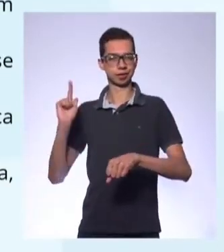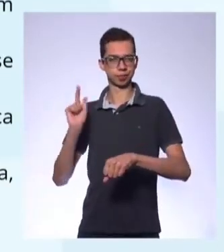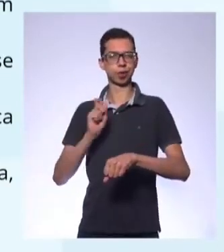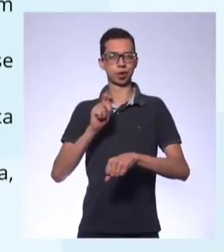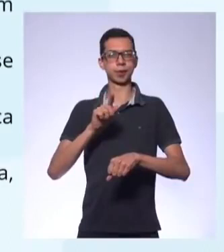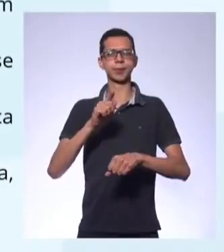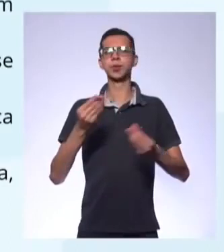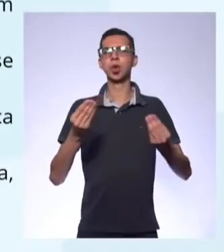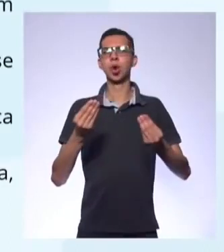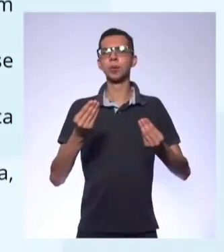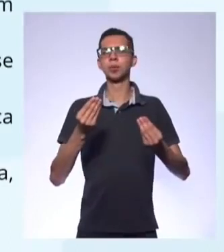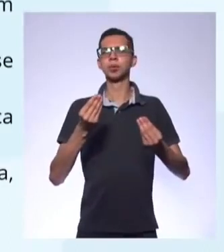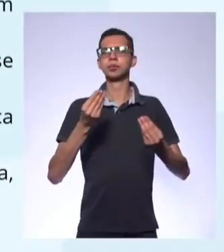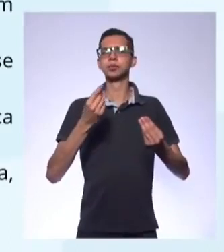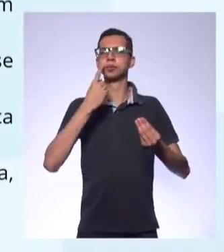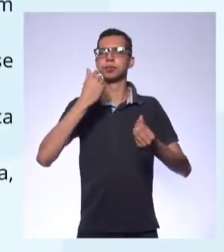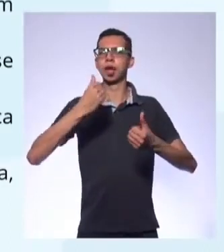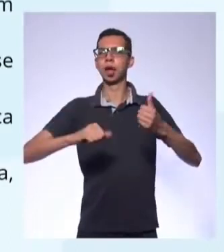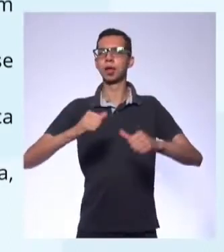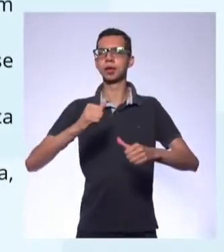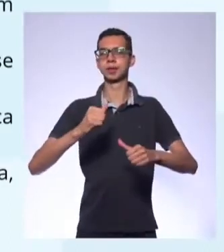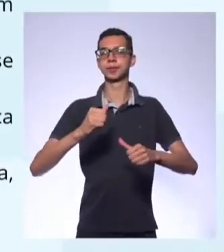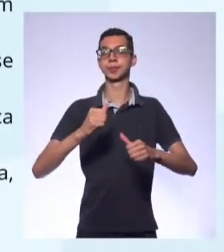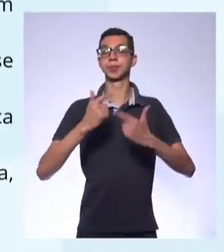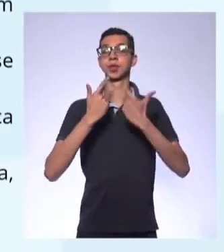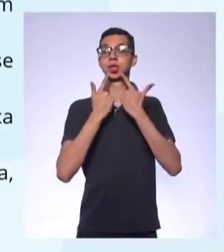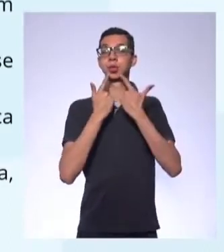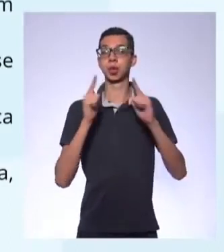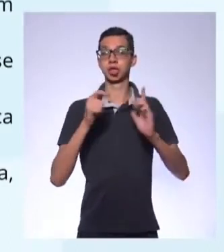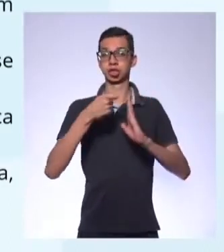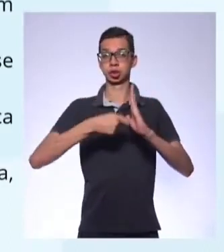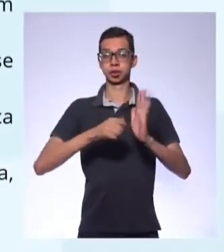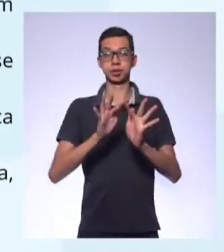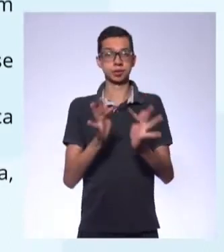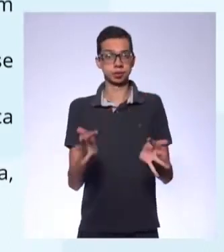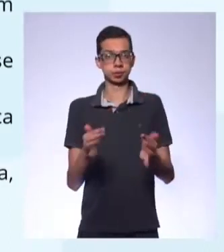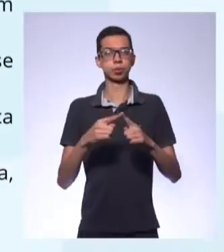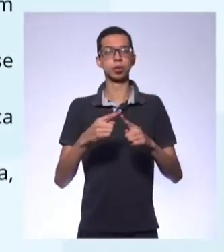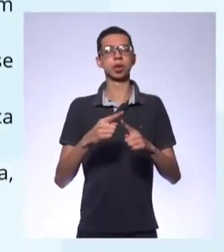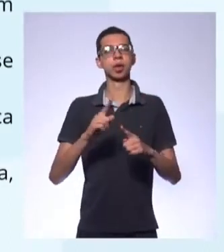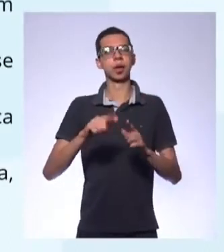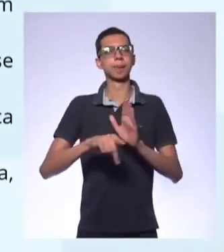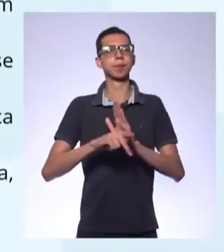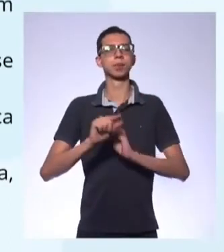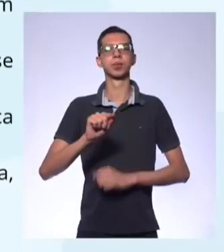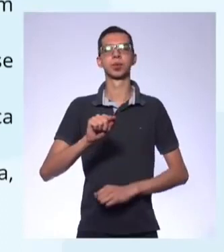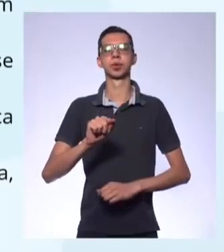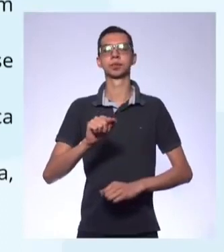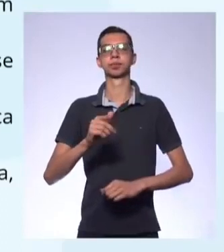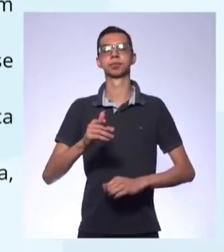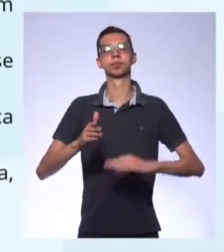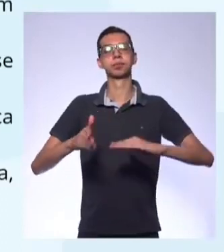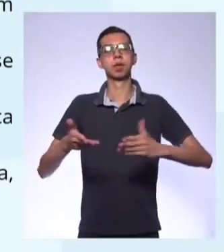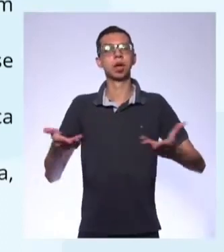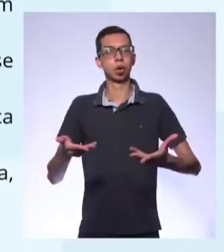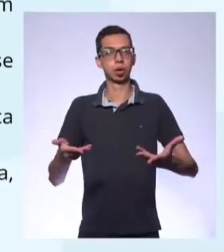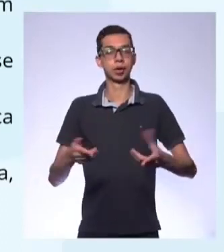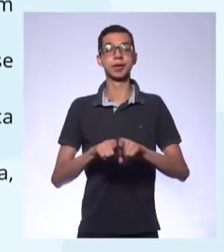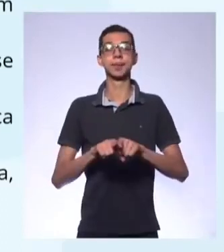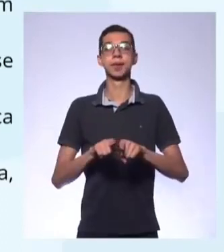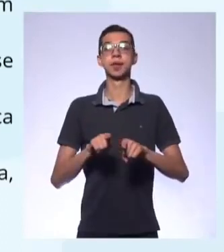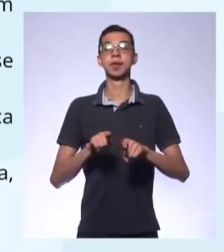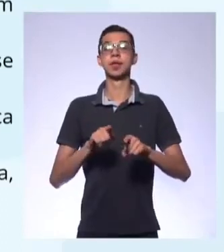texto? Simples de compreender, pois faz parte da linguagem moderna e atual. Linguagem técnica de teatro, os